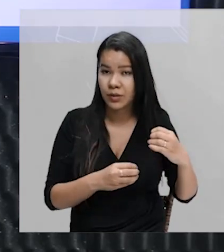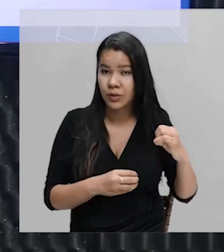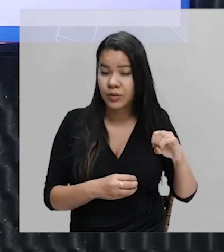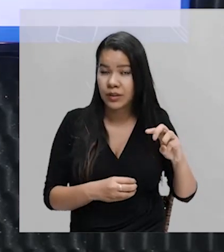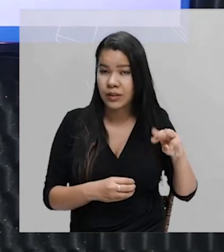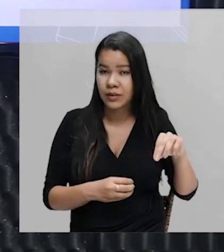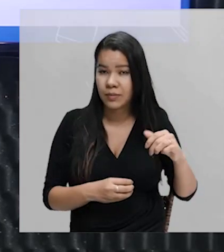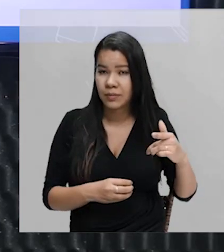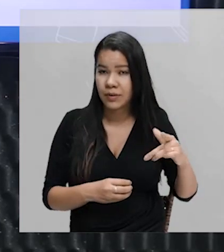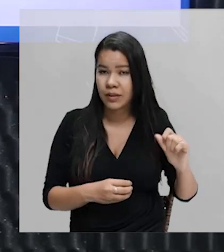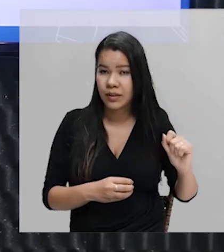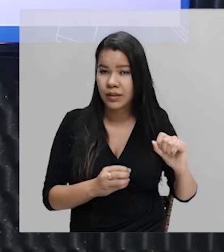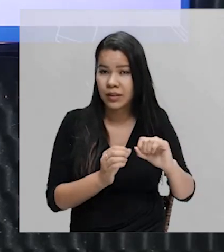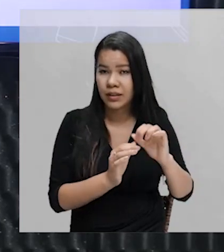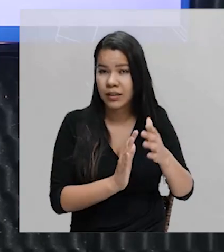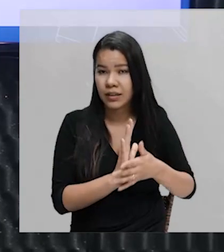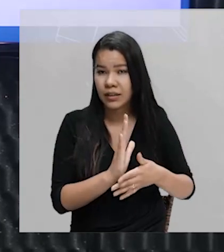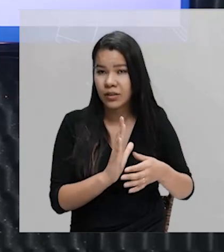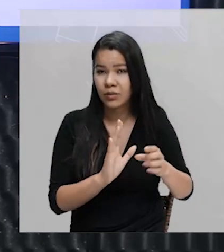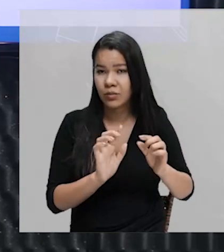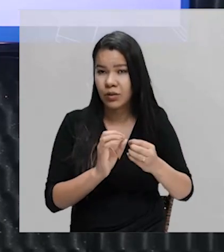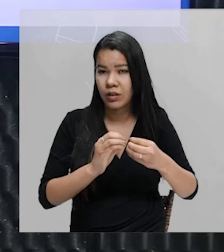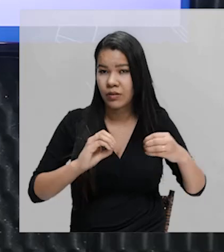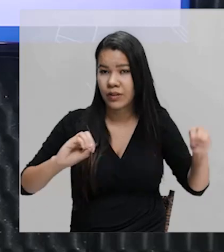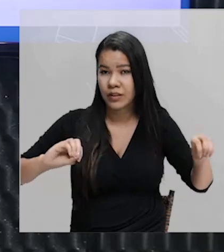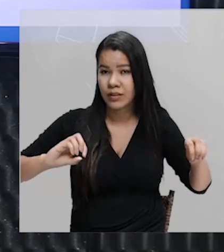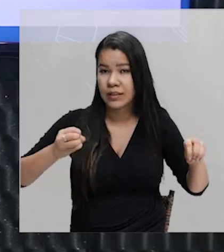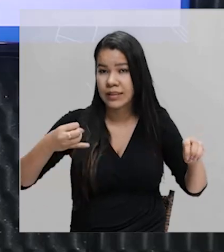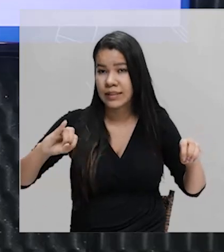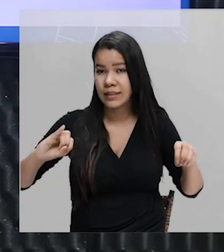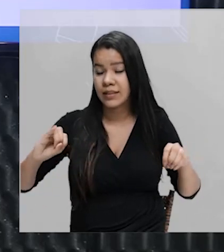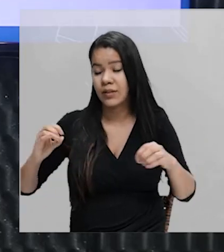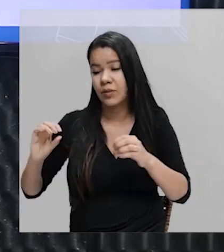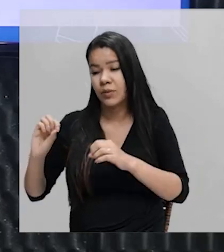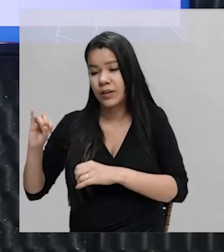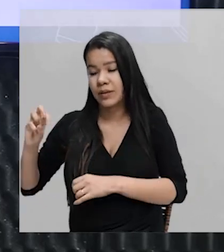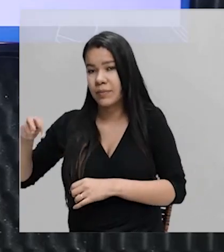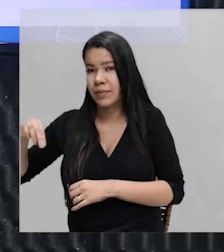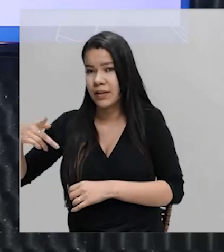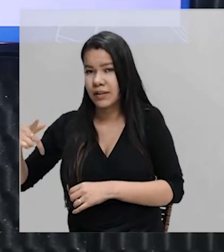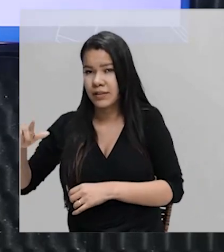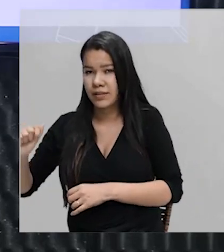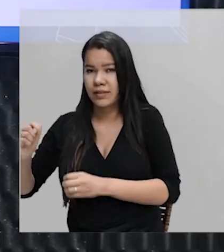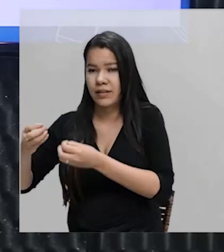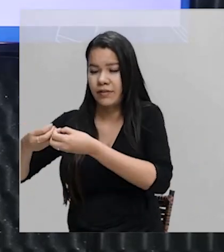aproxima, gera um afastamento. Quando o ímã se afasta, gera uma aproximação,